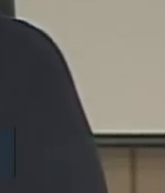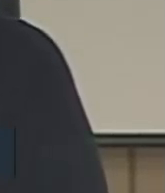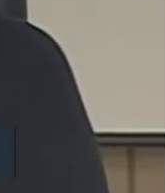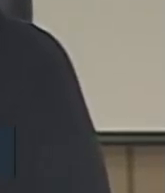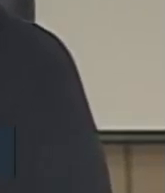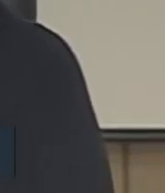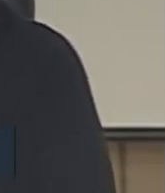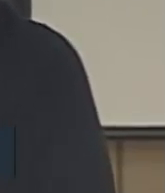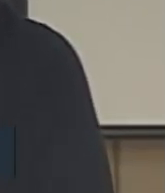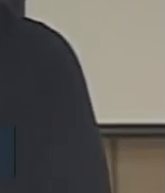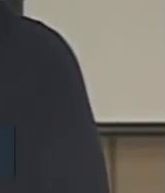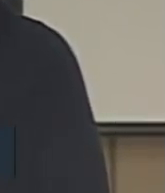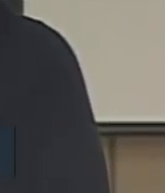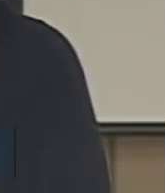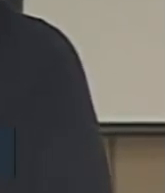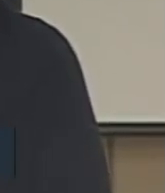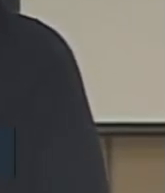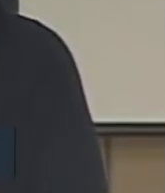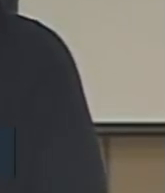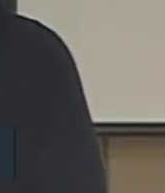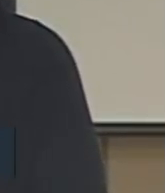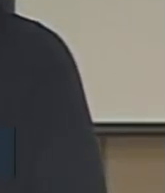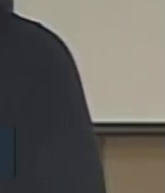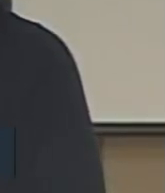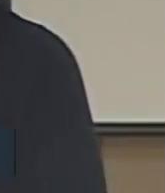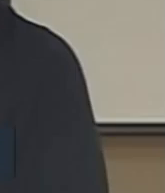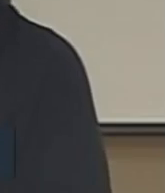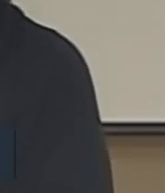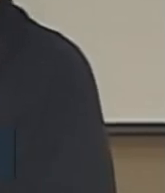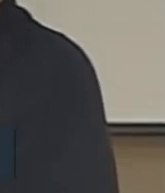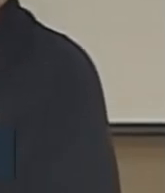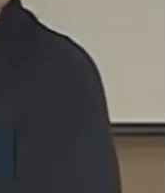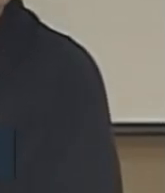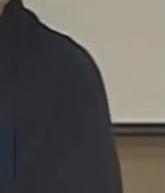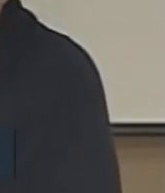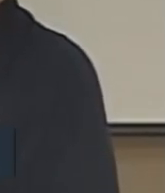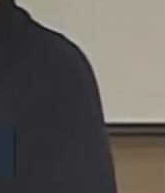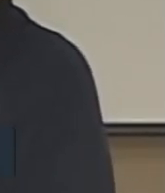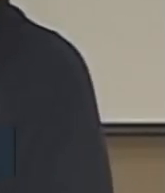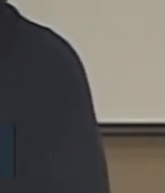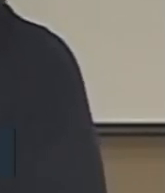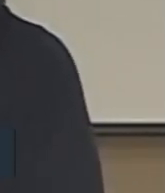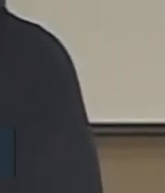média, considerando já a população adulta. Uhum. Falou um pouco. Ministra, quando o índice é